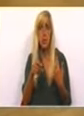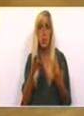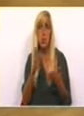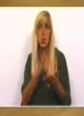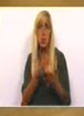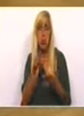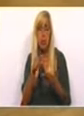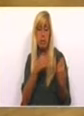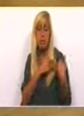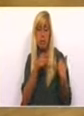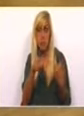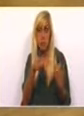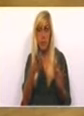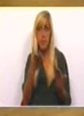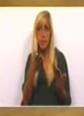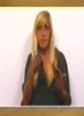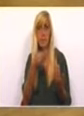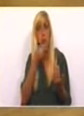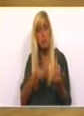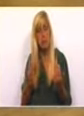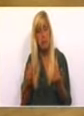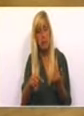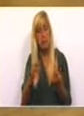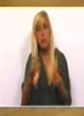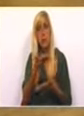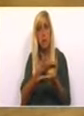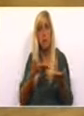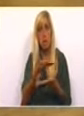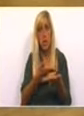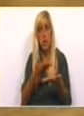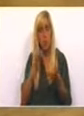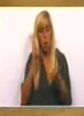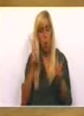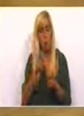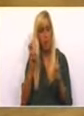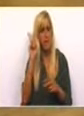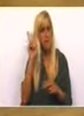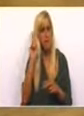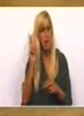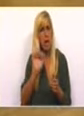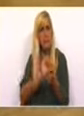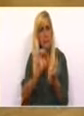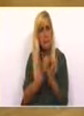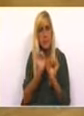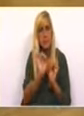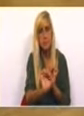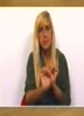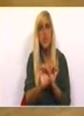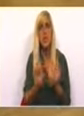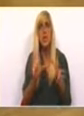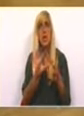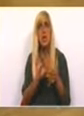esse órgão, que compete, em espírito negocial, encontrar o valor mais adequado, tendo